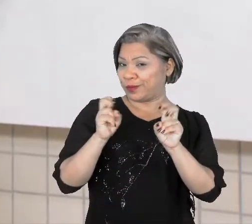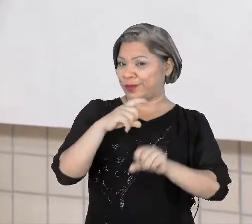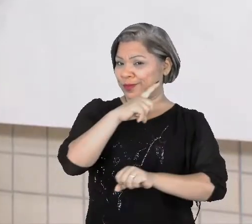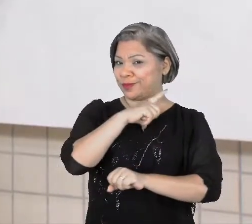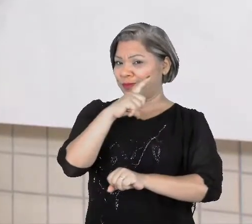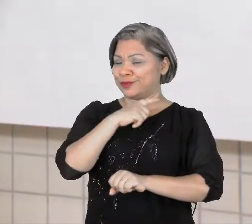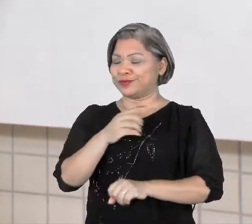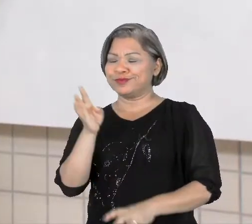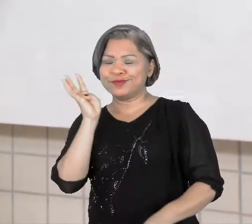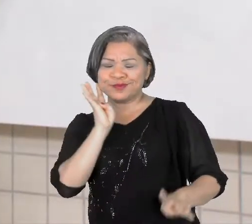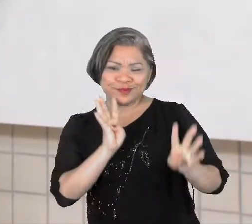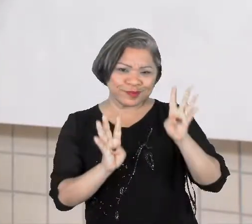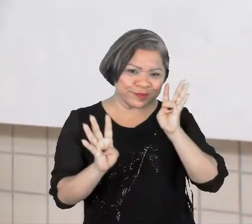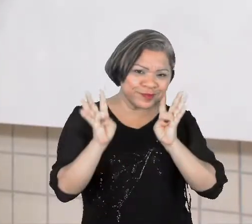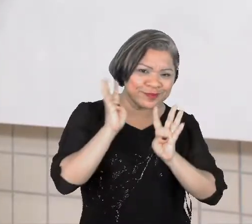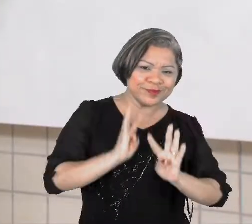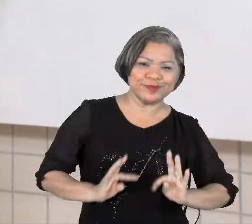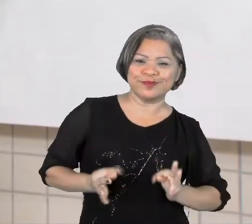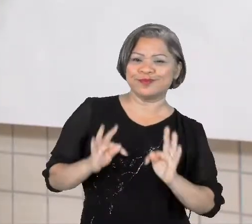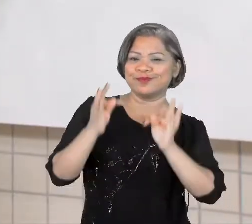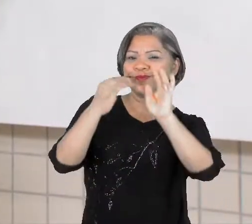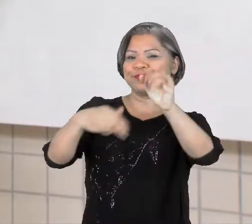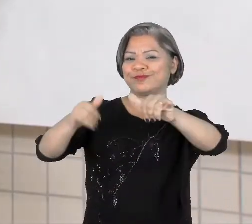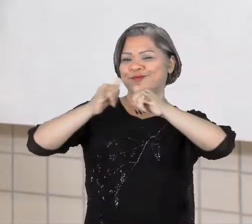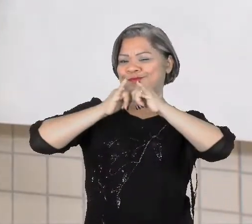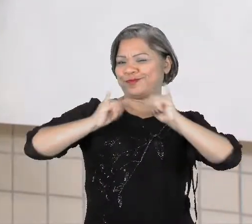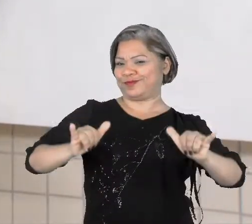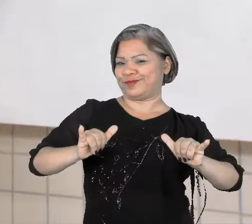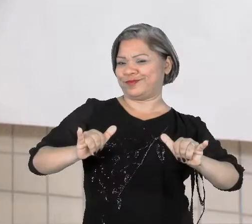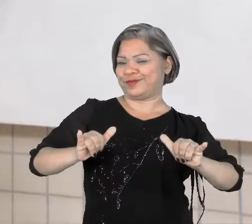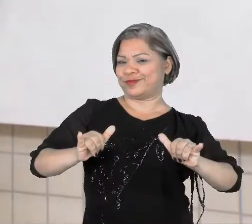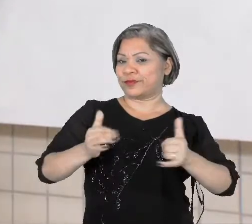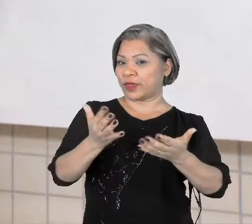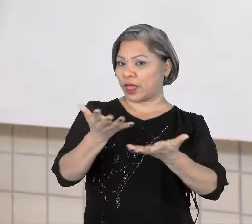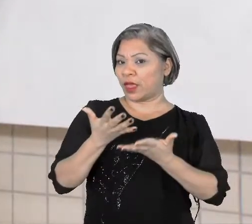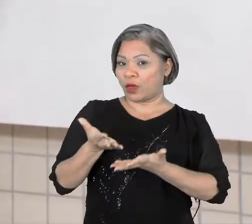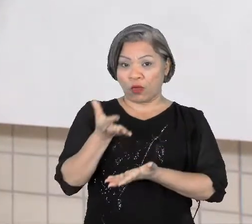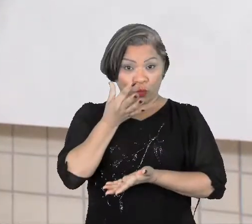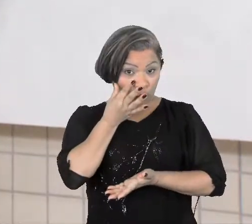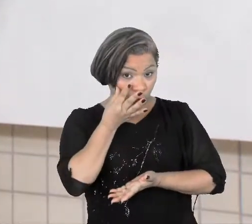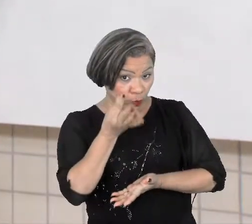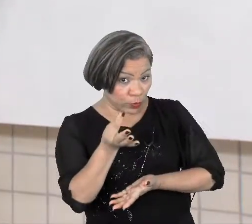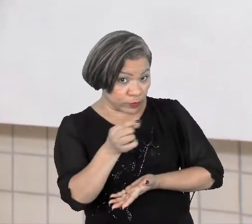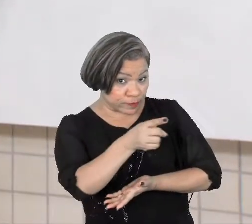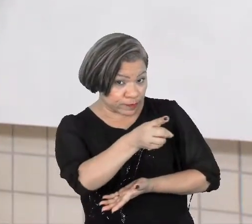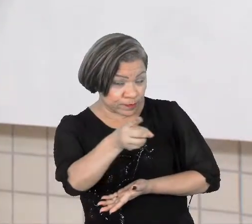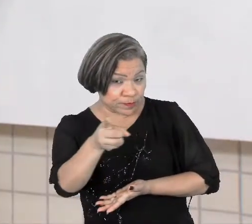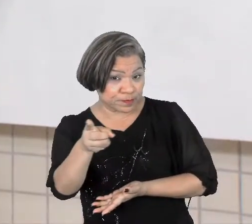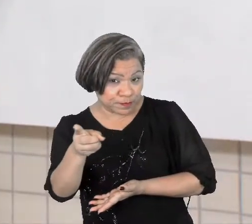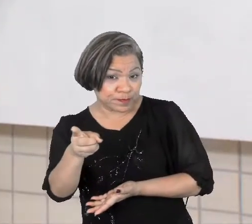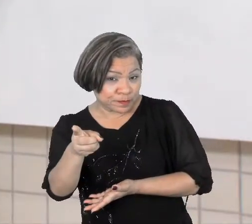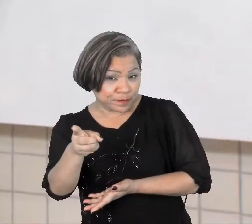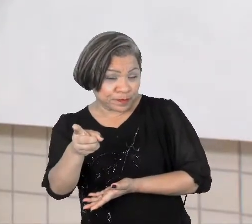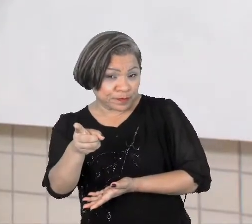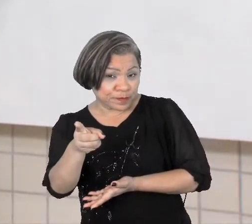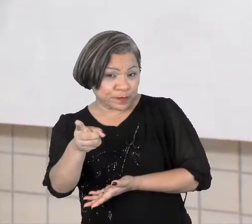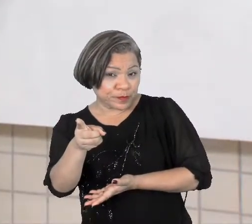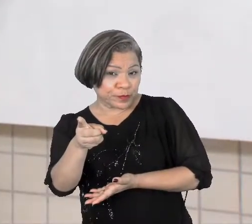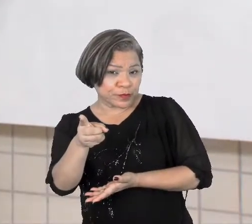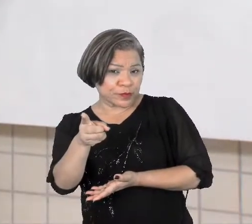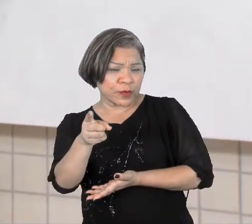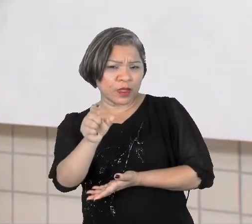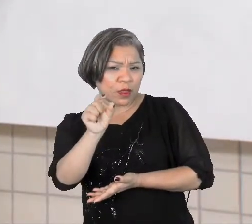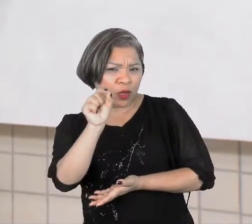para falar sobre tecnologia da informação, mas eu quero chamar a atenção de vocês para uma situação